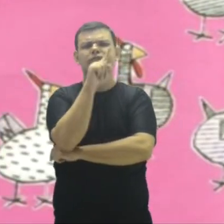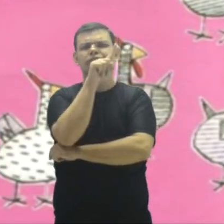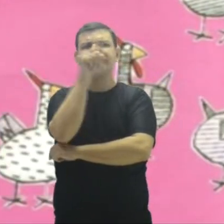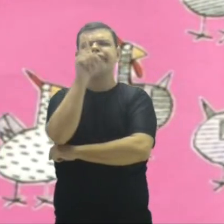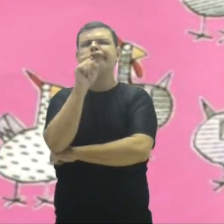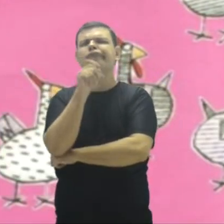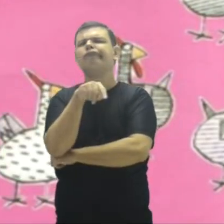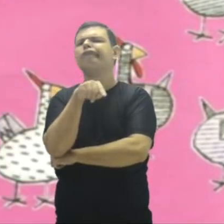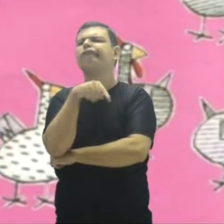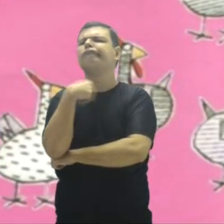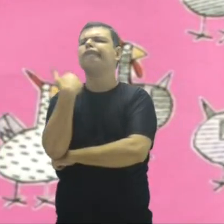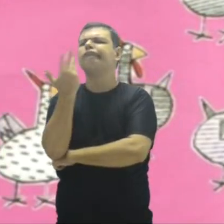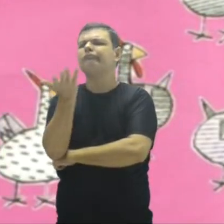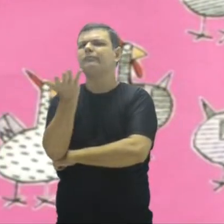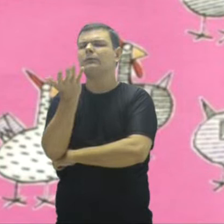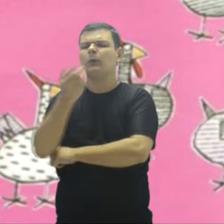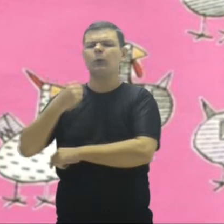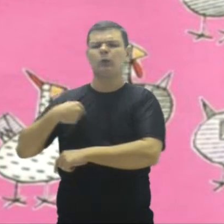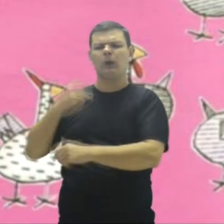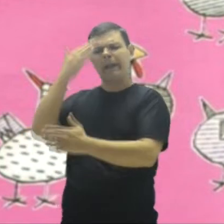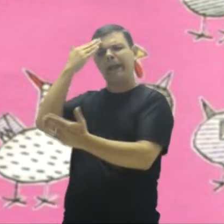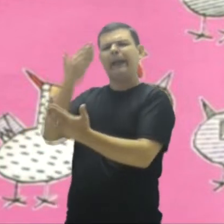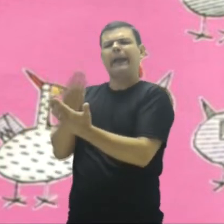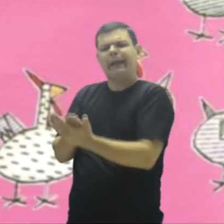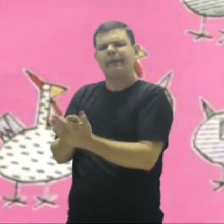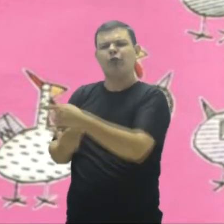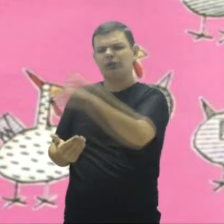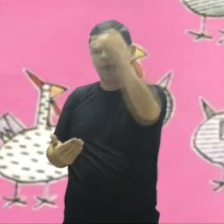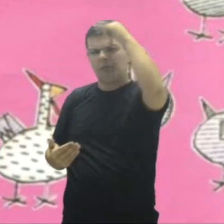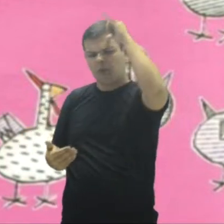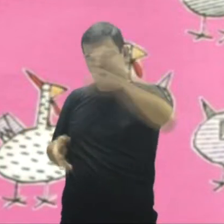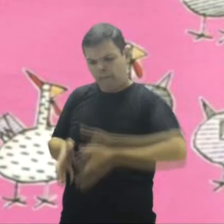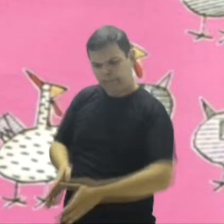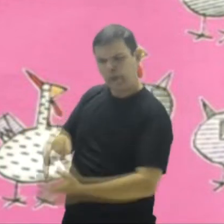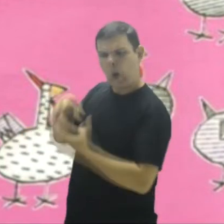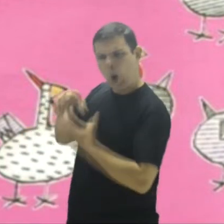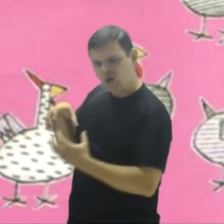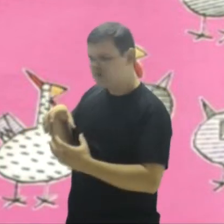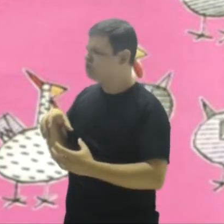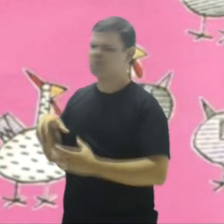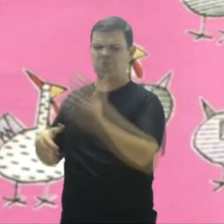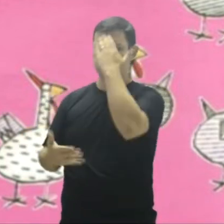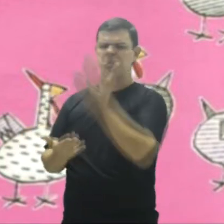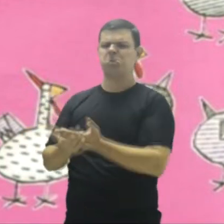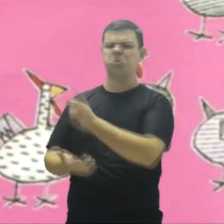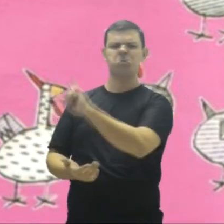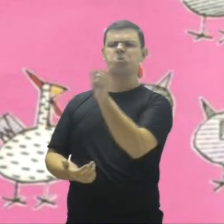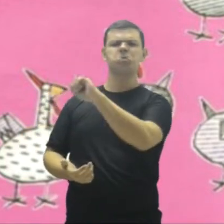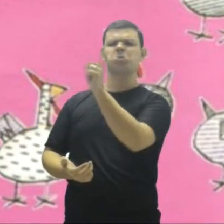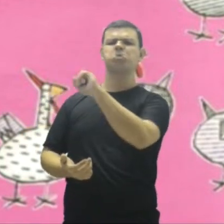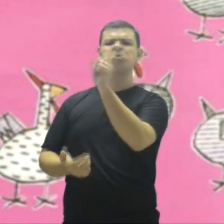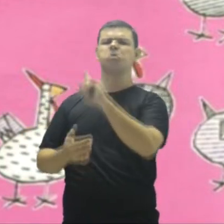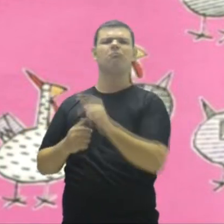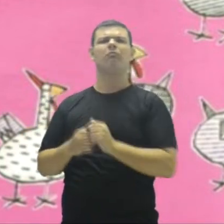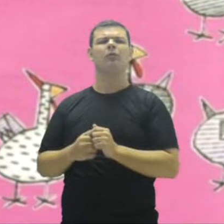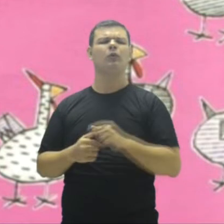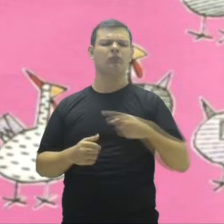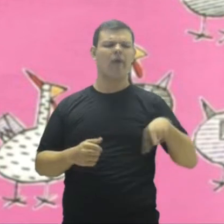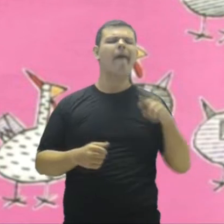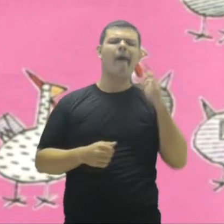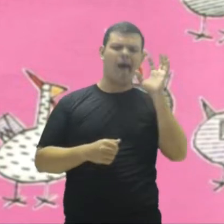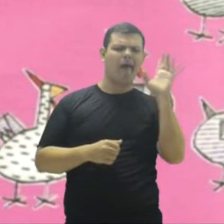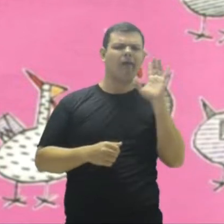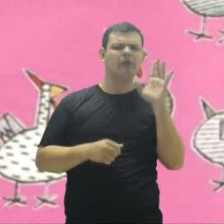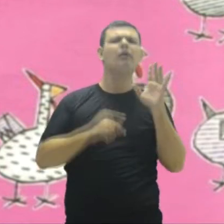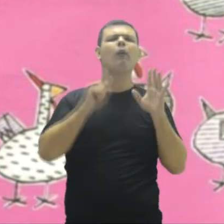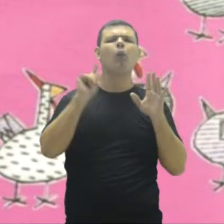Será? Nós não acreditamos que foi você que botou o ovo. As vacas disseram para a Mimosa. Achamos que essas